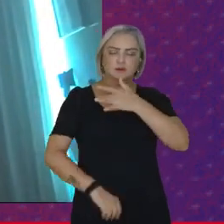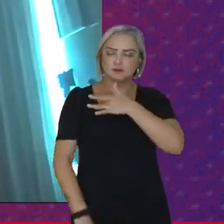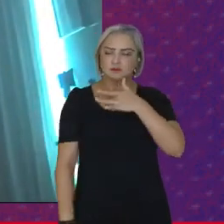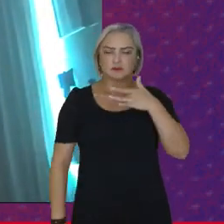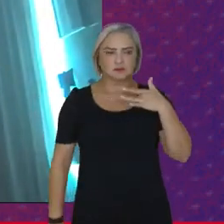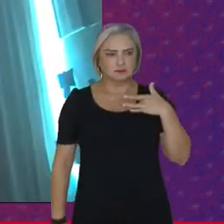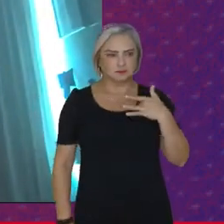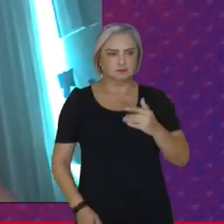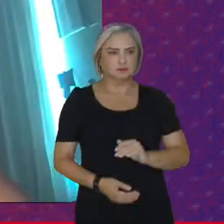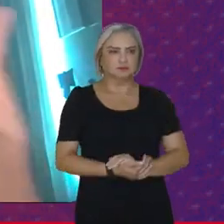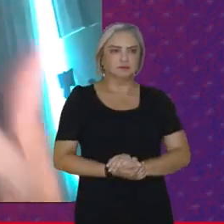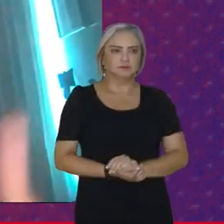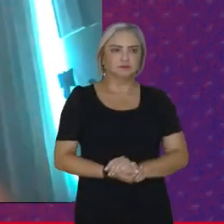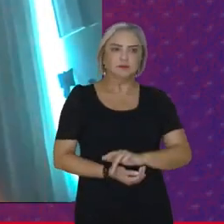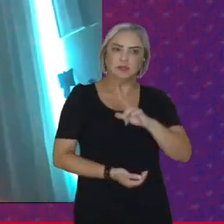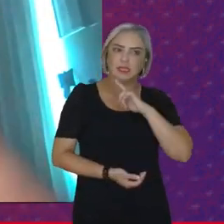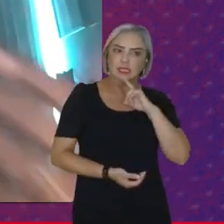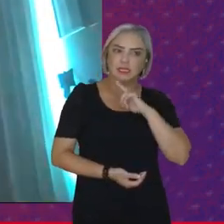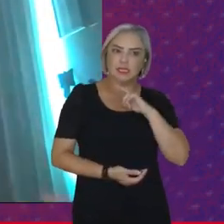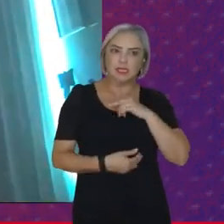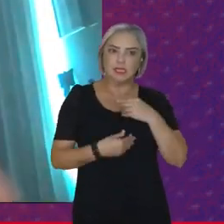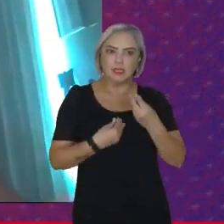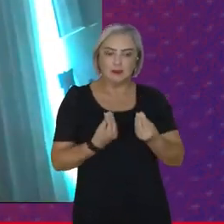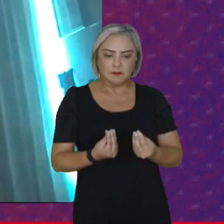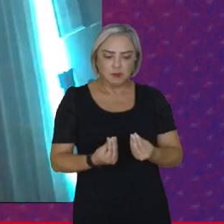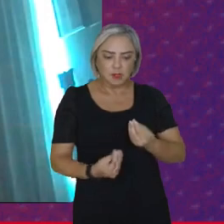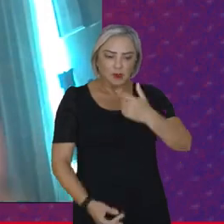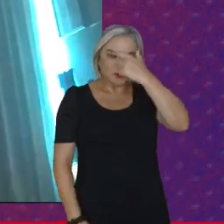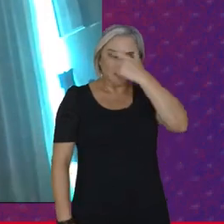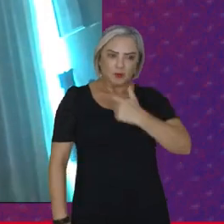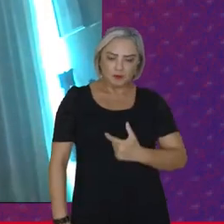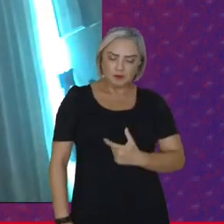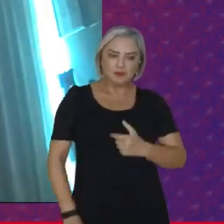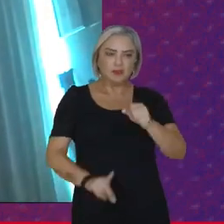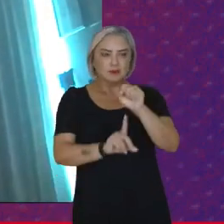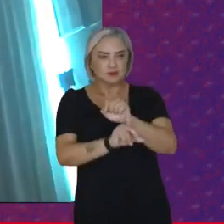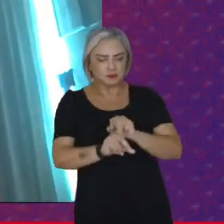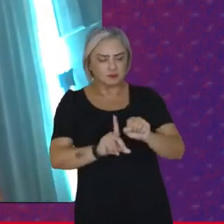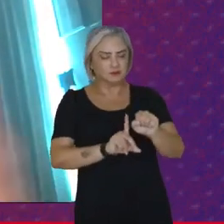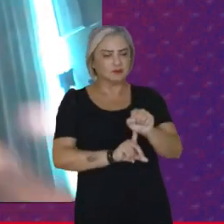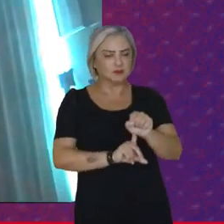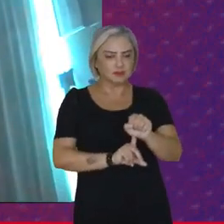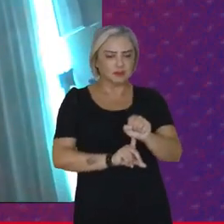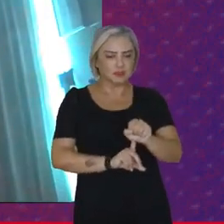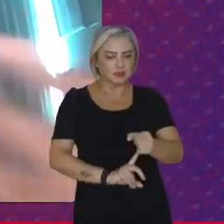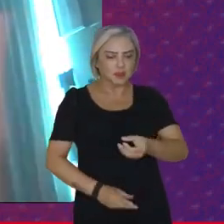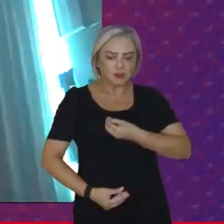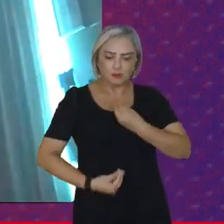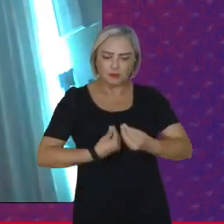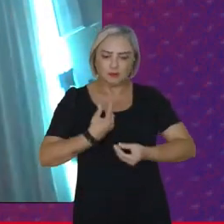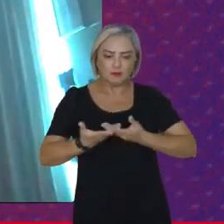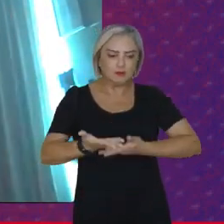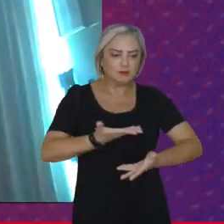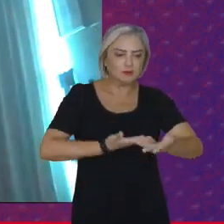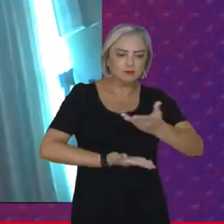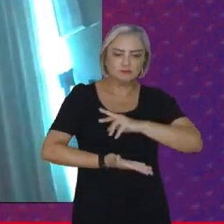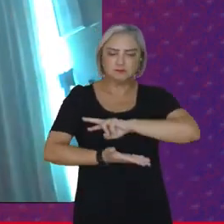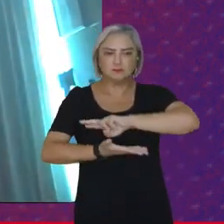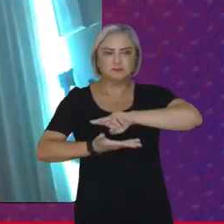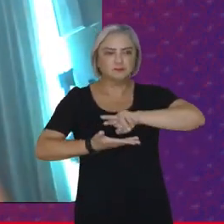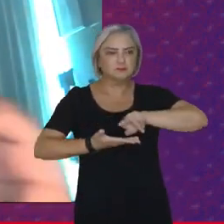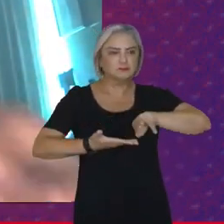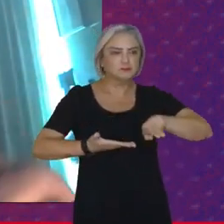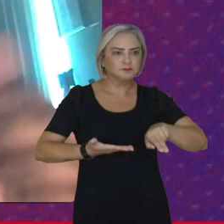saúde, que temos enquanto ser social, que convivemos com a